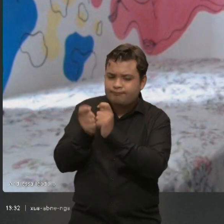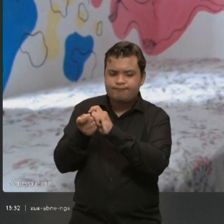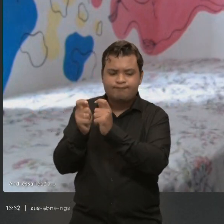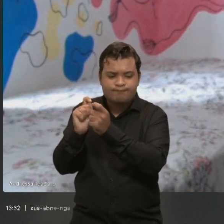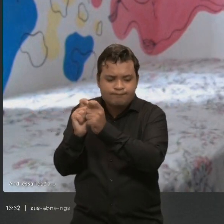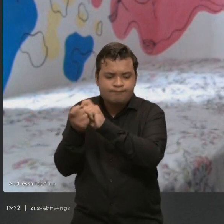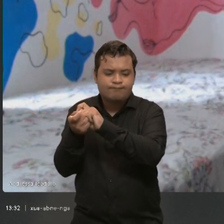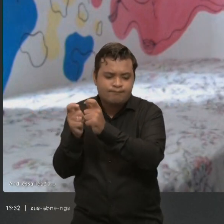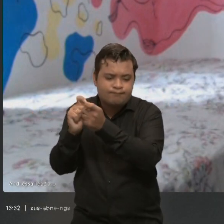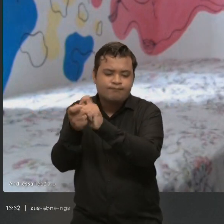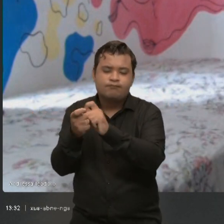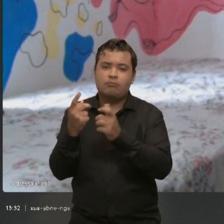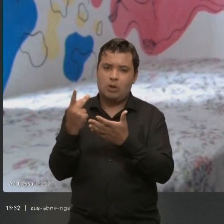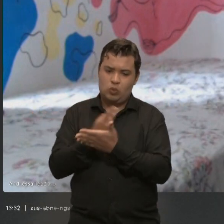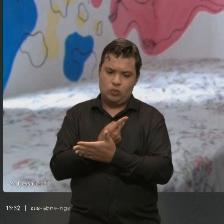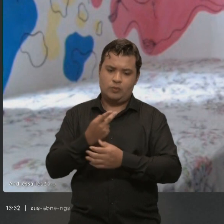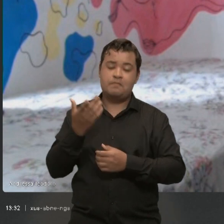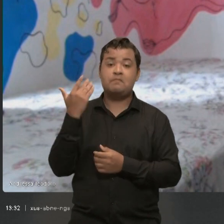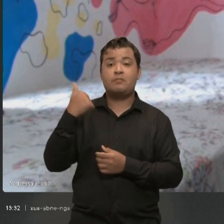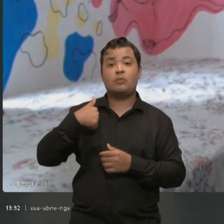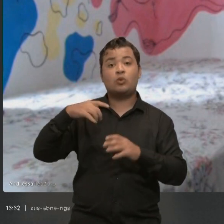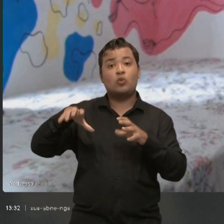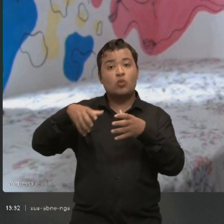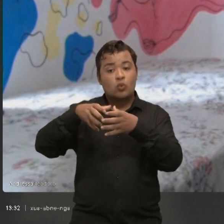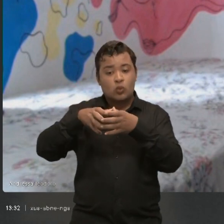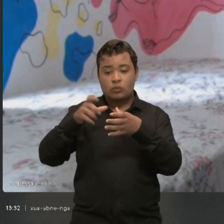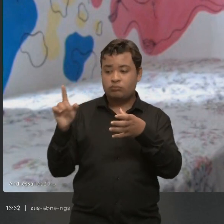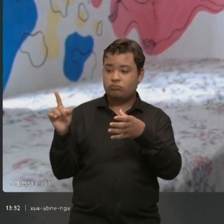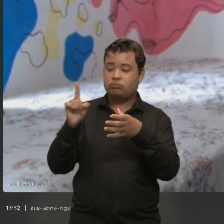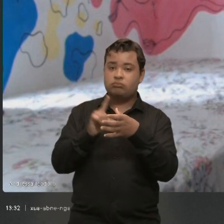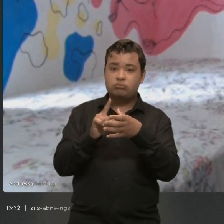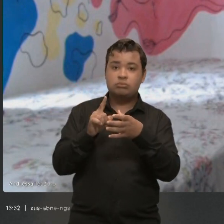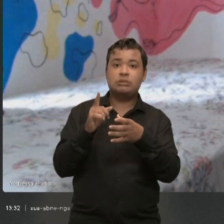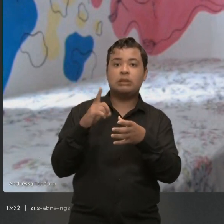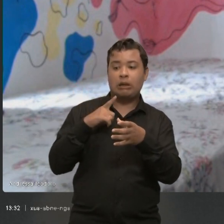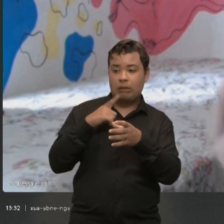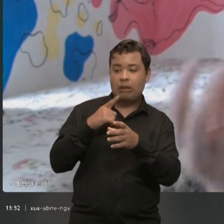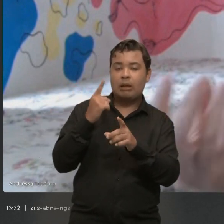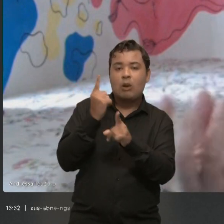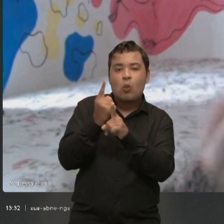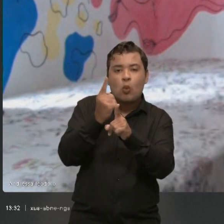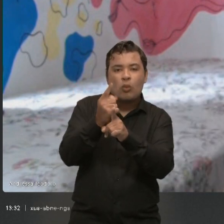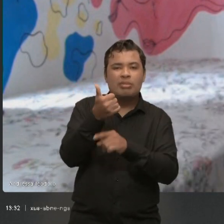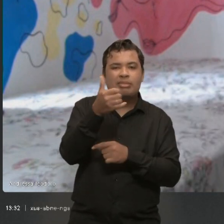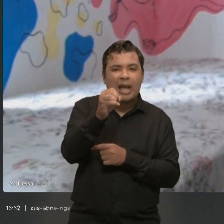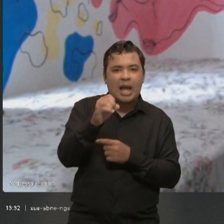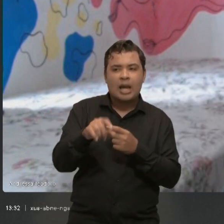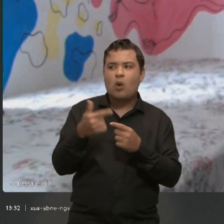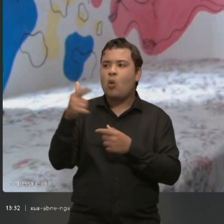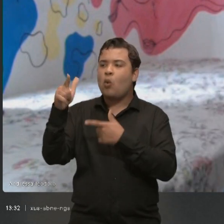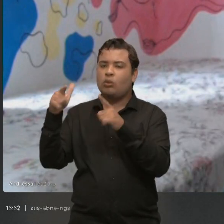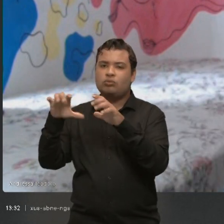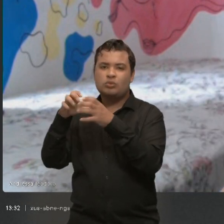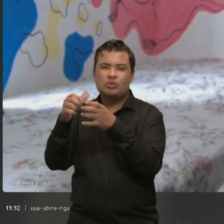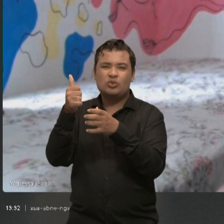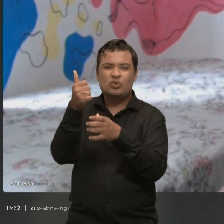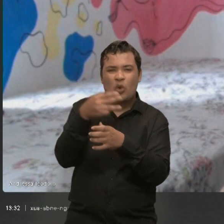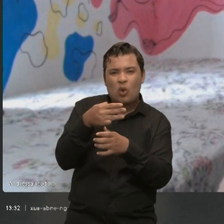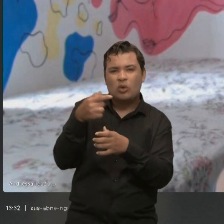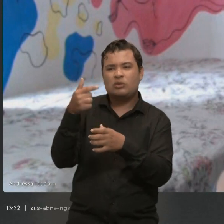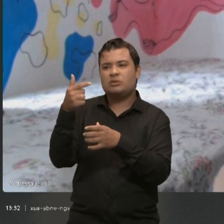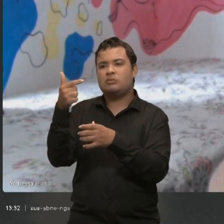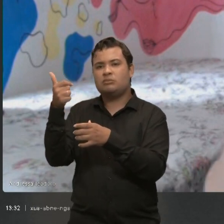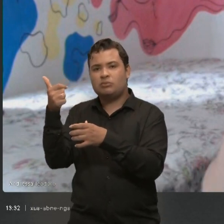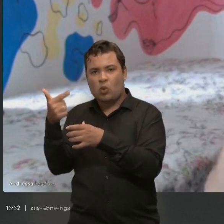ela está. Já estive em grupos que tiveram 10 encontros, outros que tiveram 12, 13 encontros. Mas o que a gente busca fazer